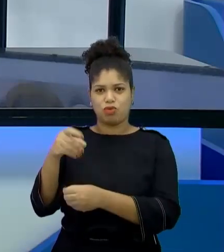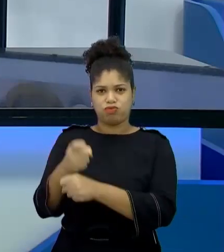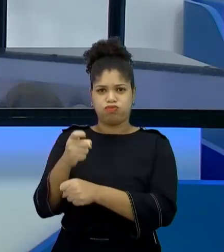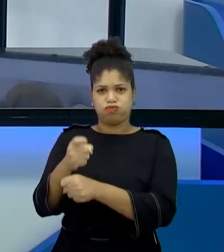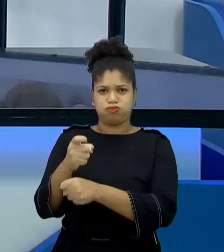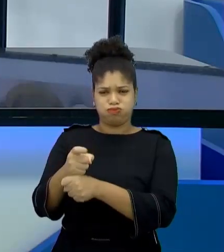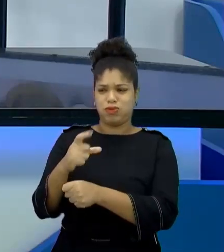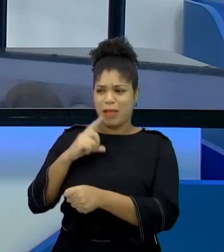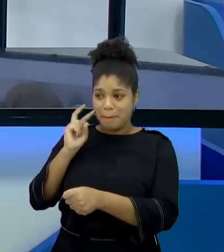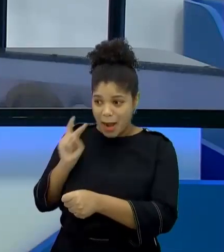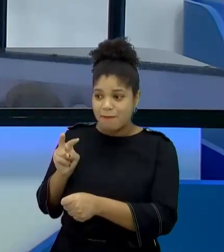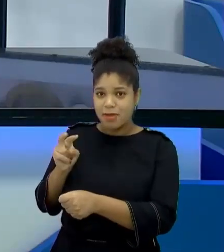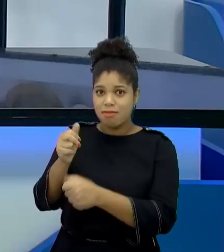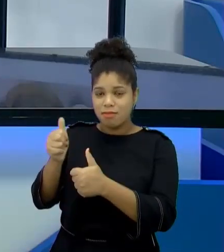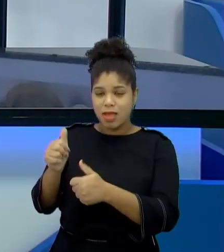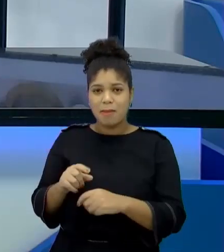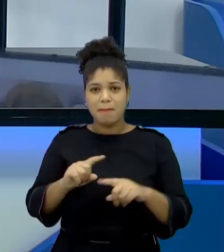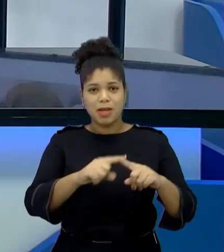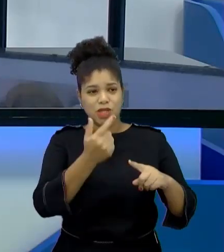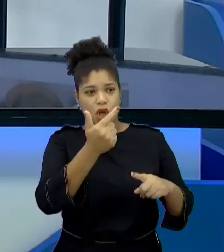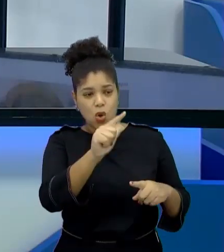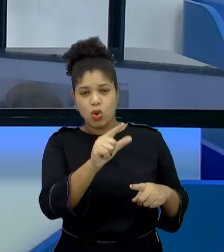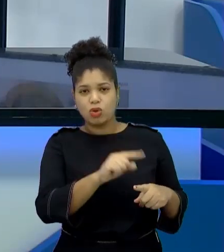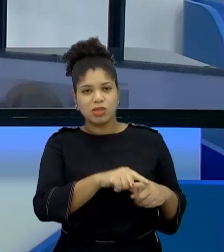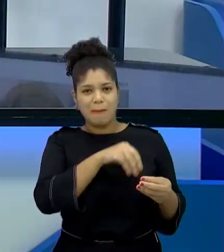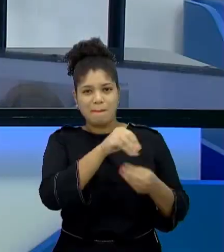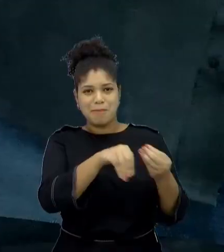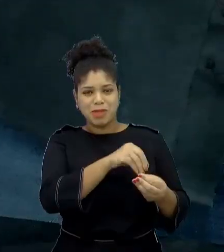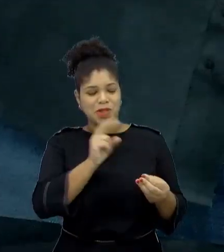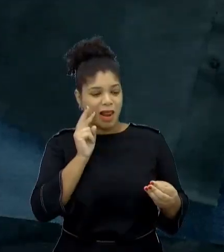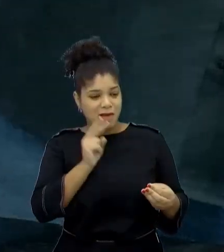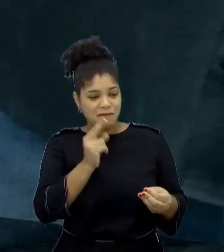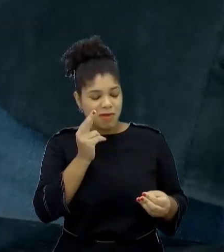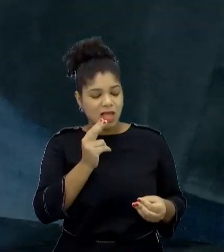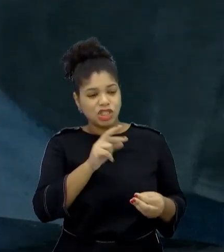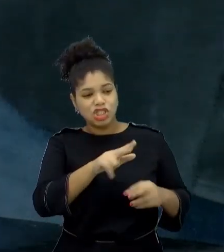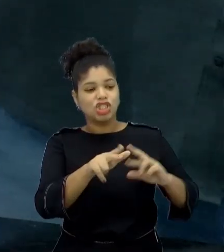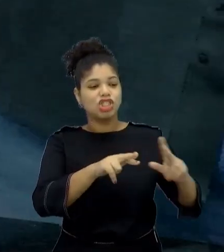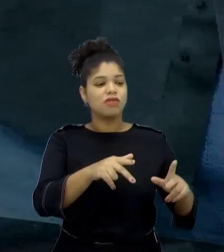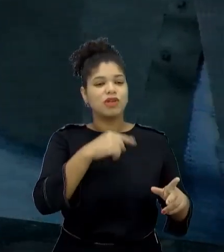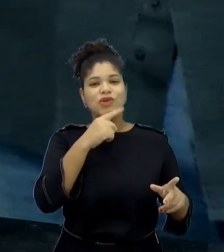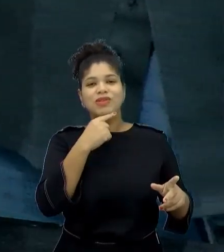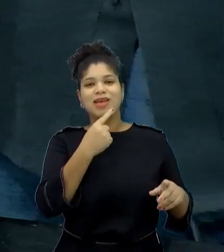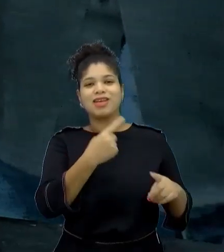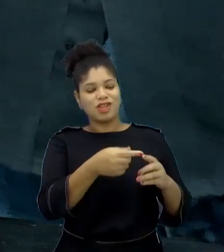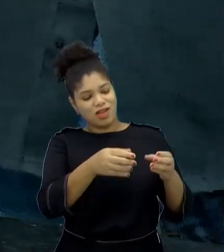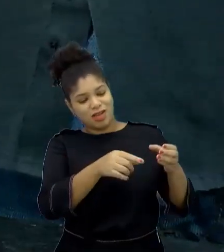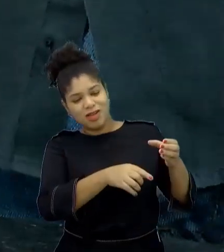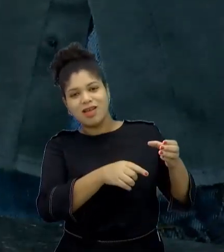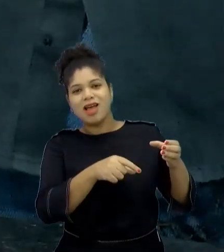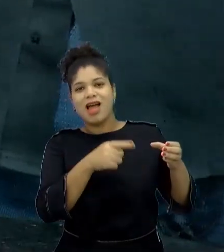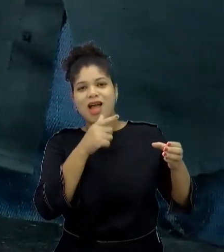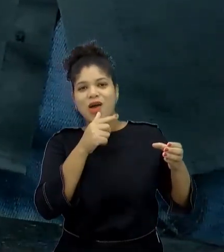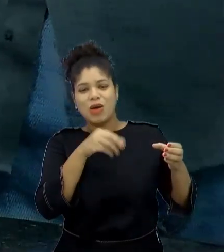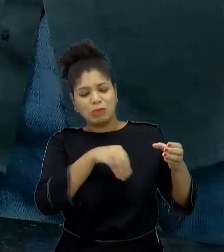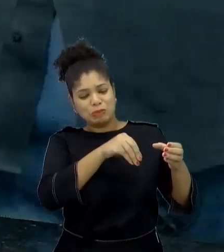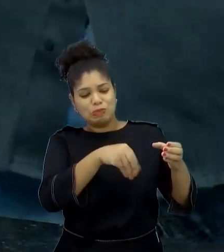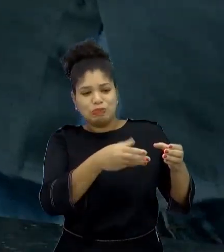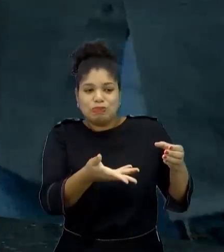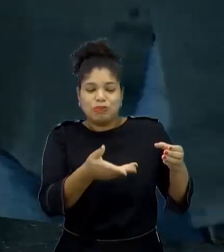de ciências, né? Ciências, é importante que sempre a gente procure fazer uma experiência até para a